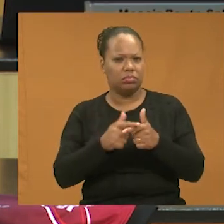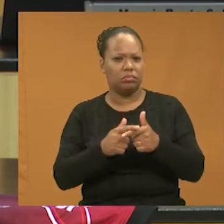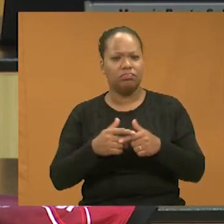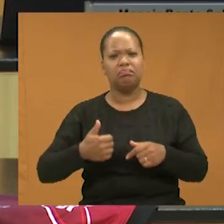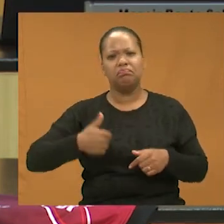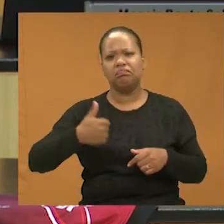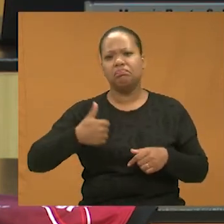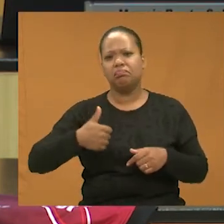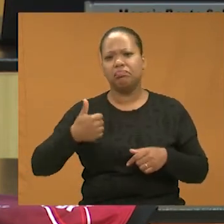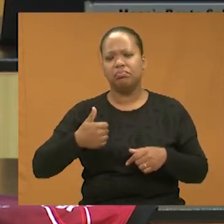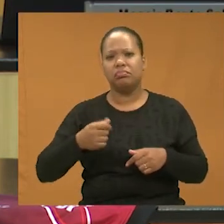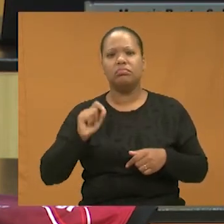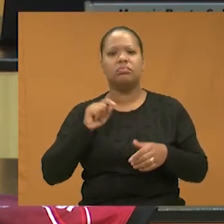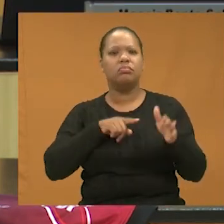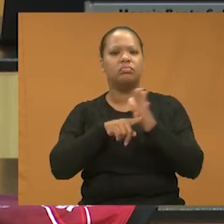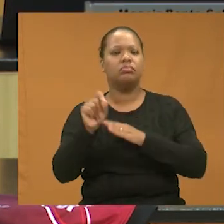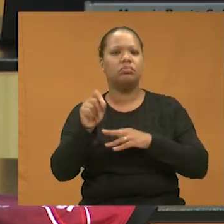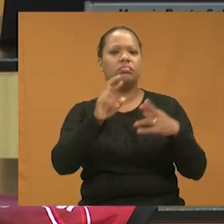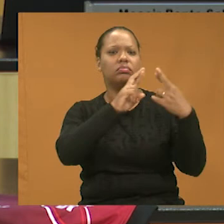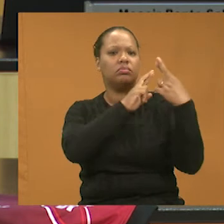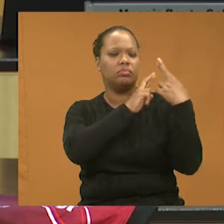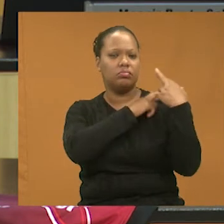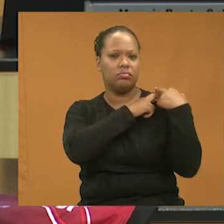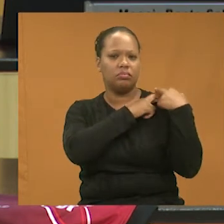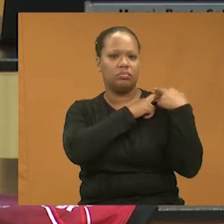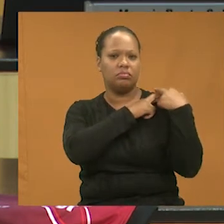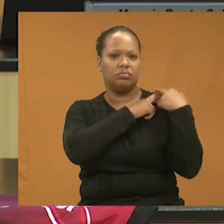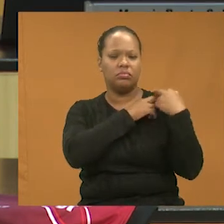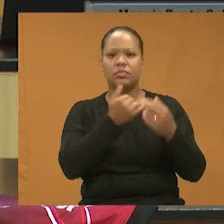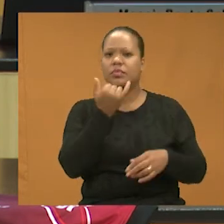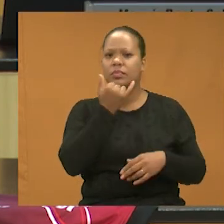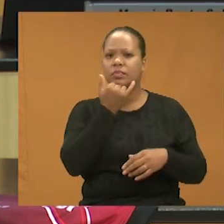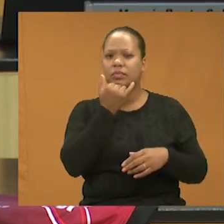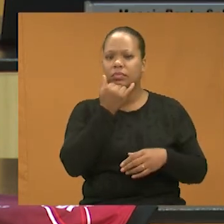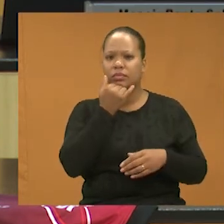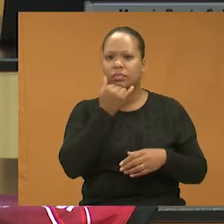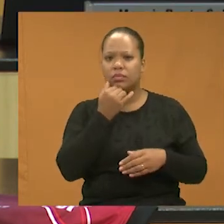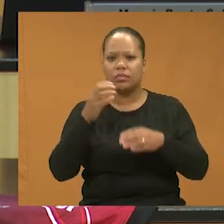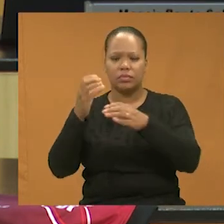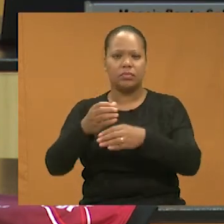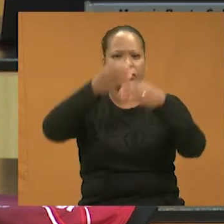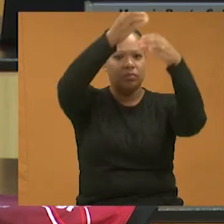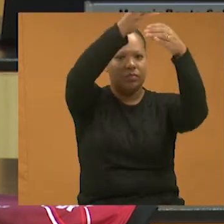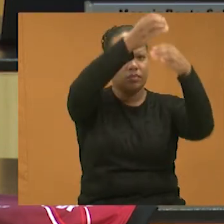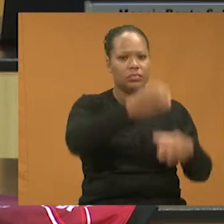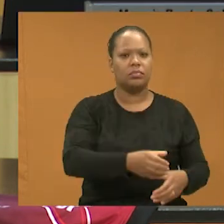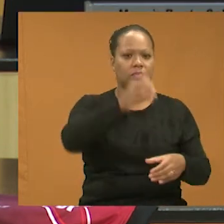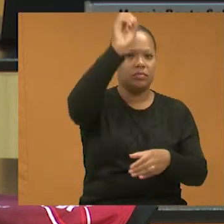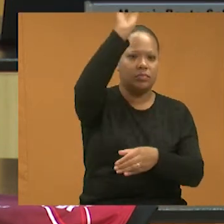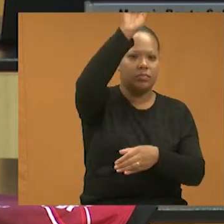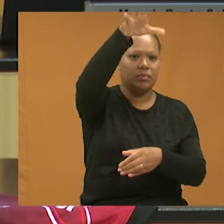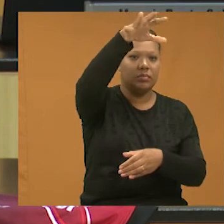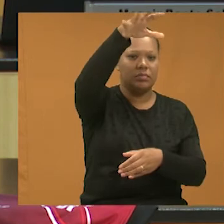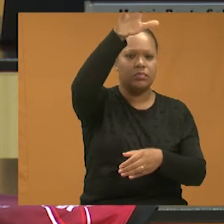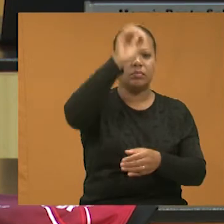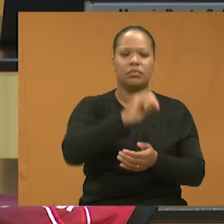caso positivo, de quem é a responsabilidade pela pela colocação de postes e iluminação no